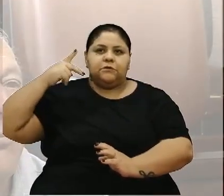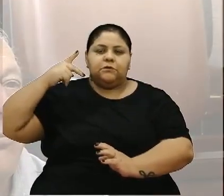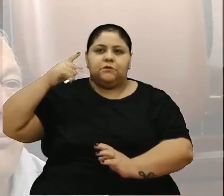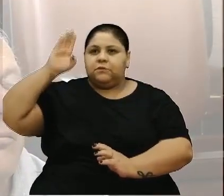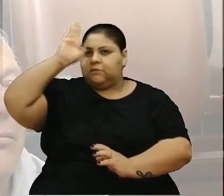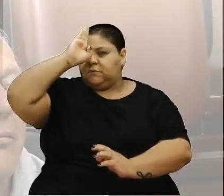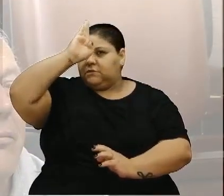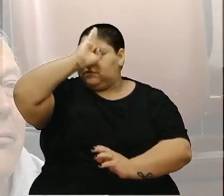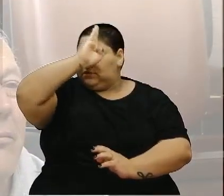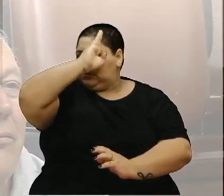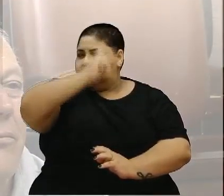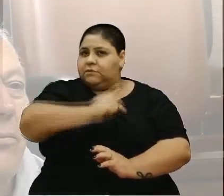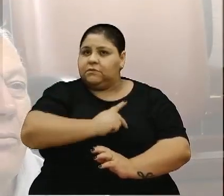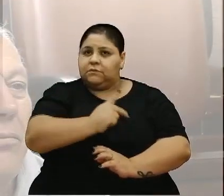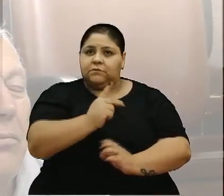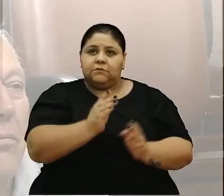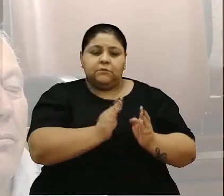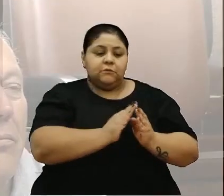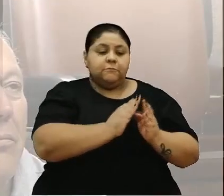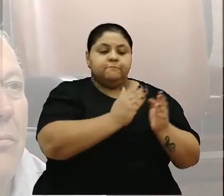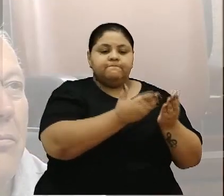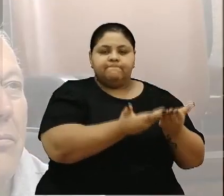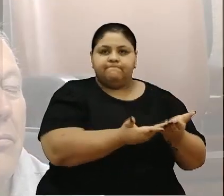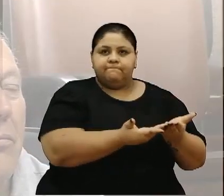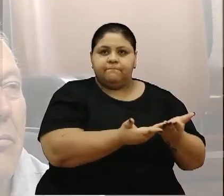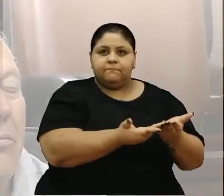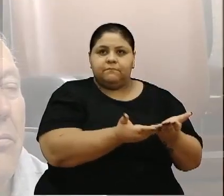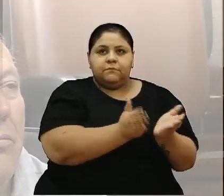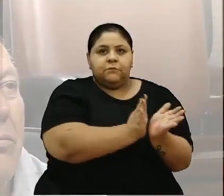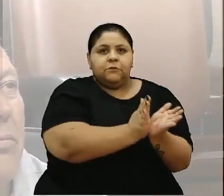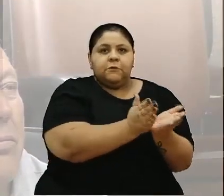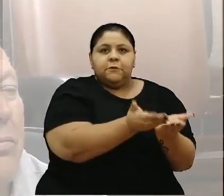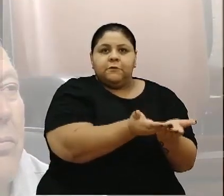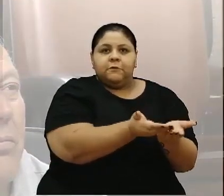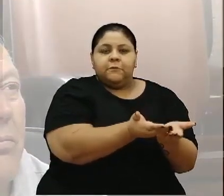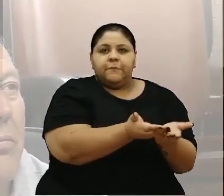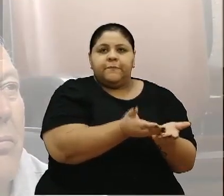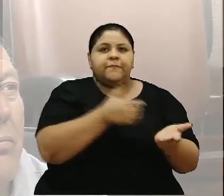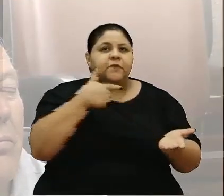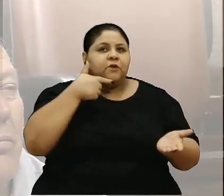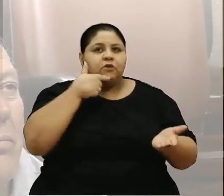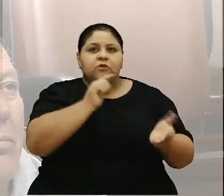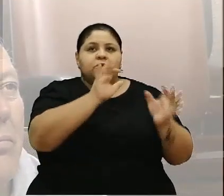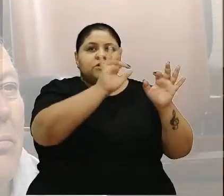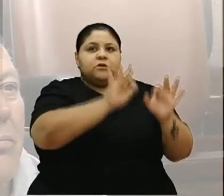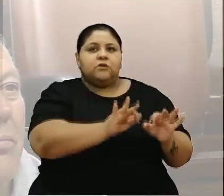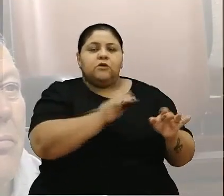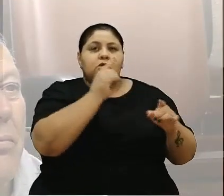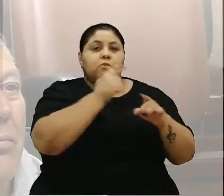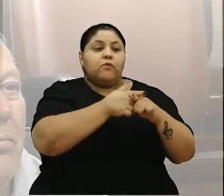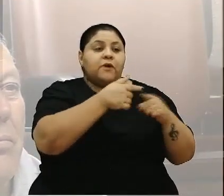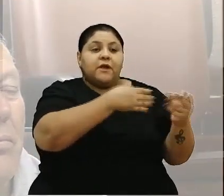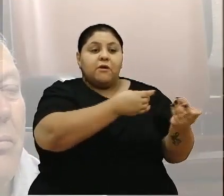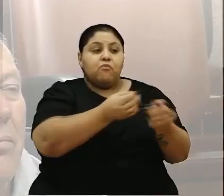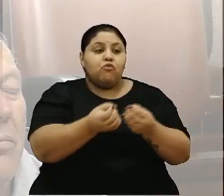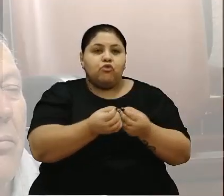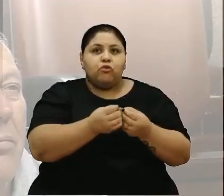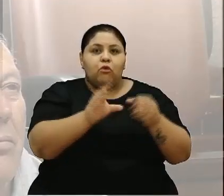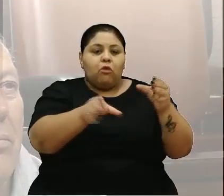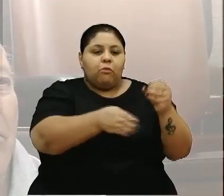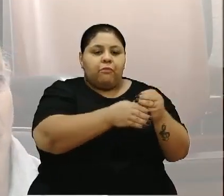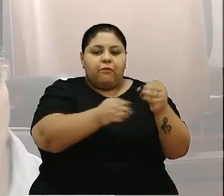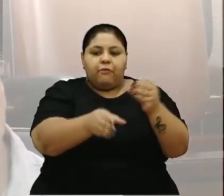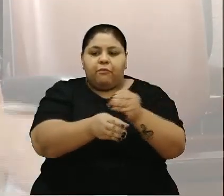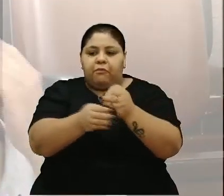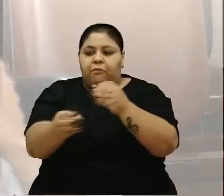Bressan é presidente de uma comissão. Eu não consigo terminar ela porque eu não sei de tanta coisa que tem arremendada na tal comissão,